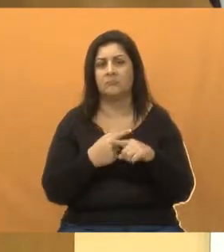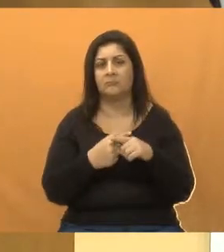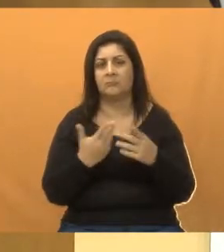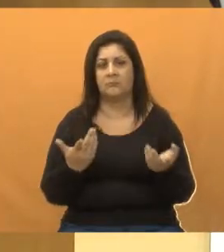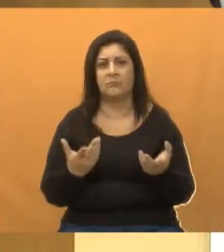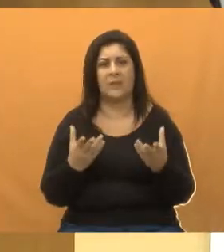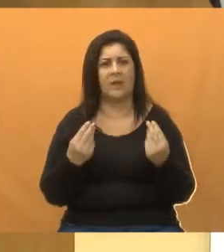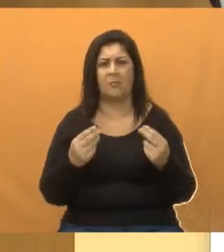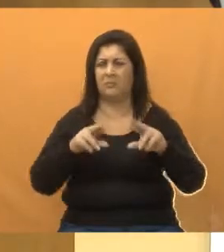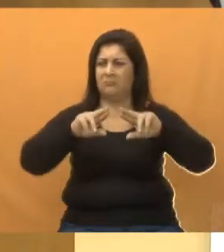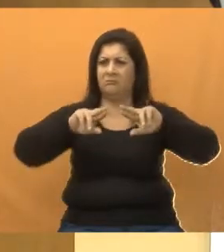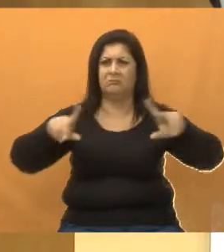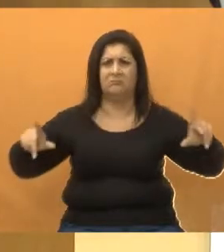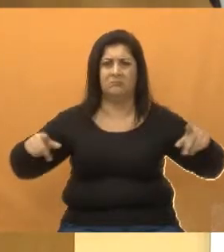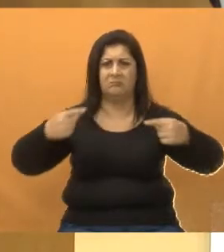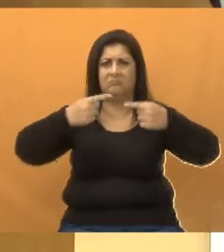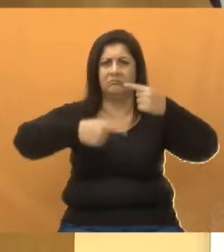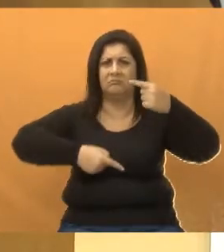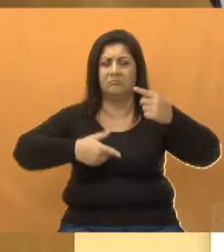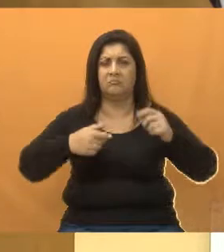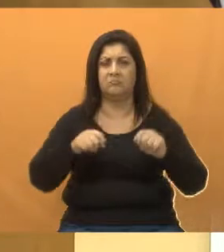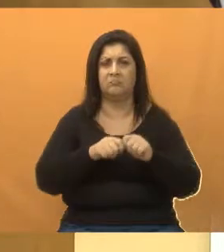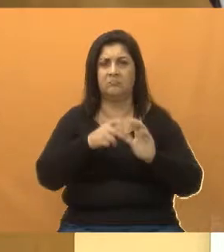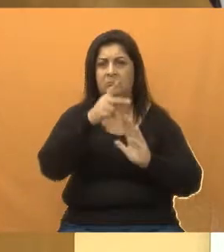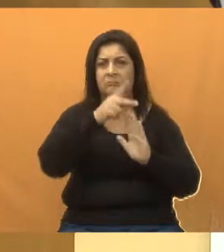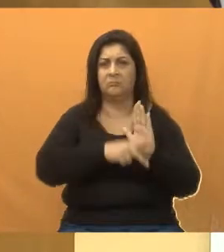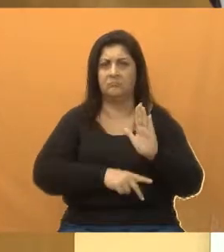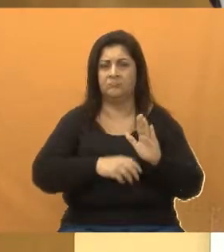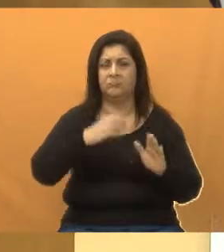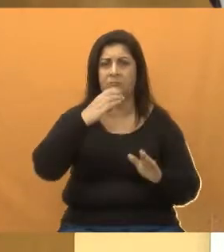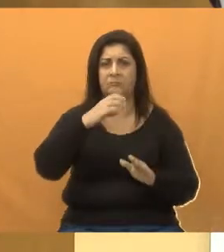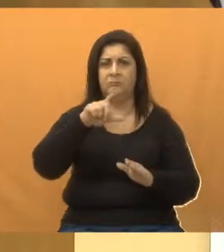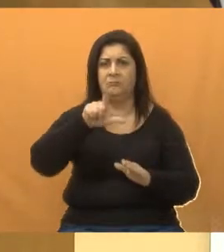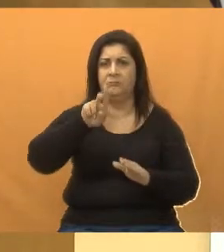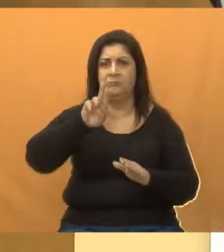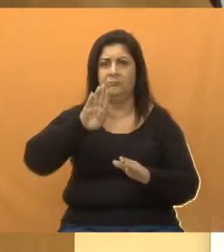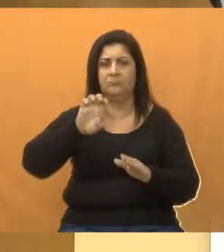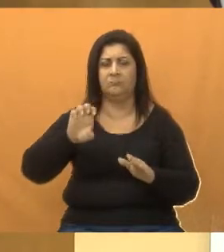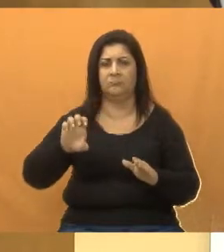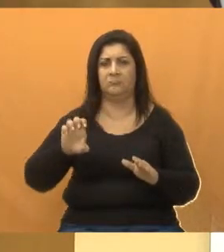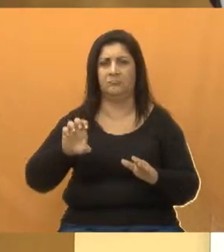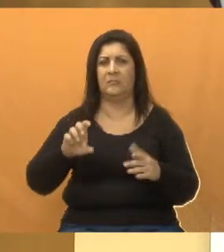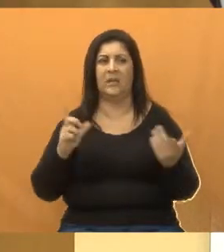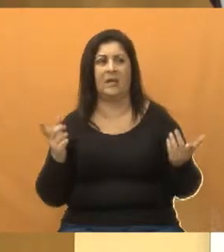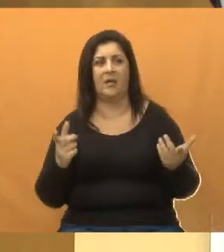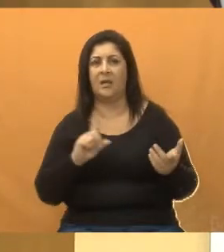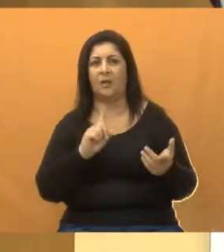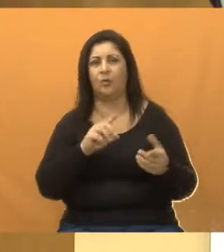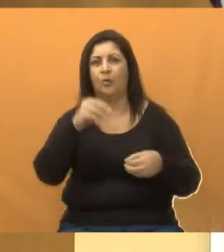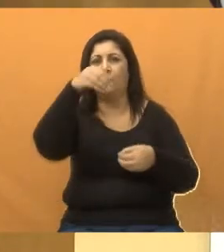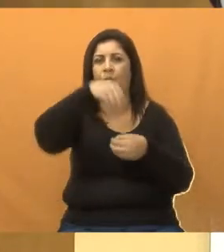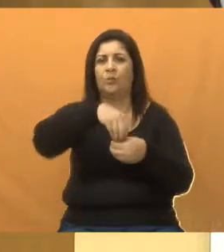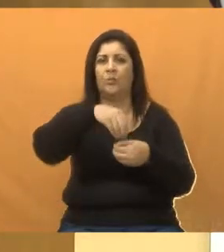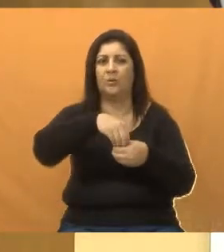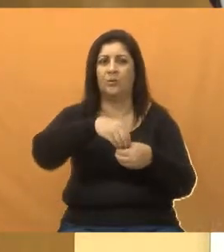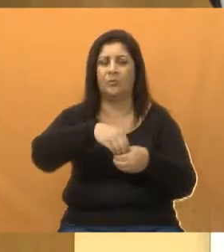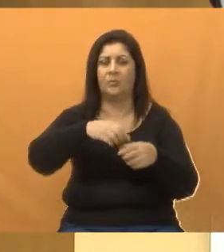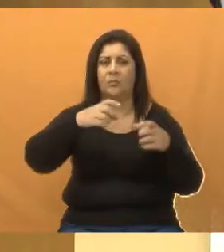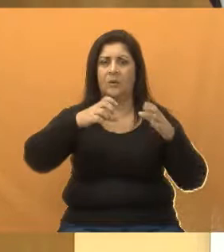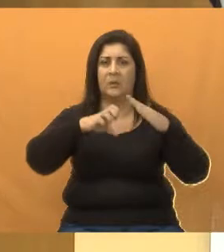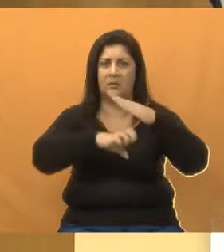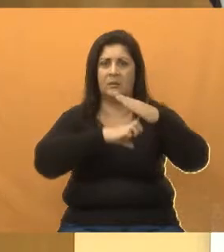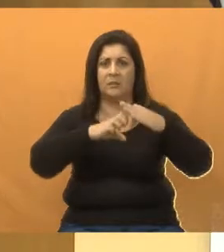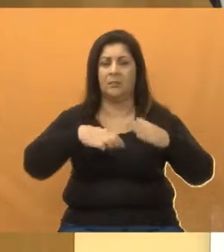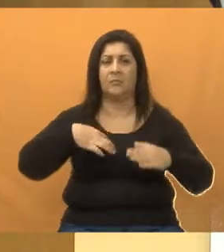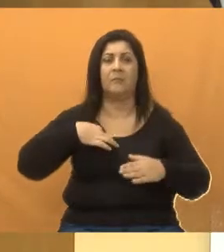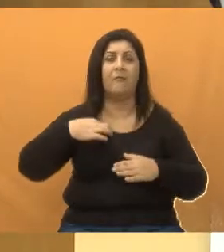muita discrepância, né, fazer um projeto para dar isenção para os clubes e agora negar de incluir as entidades filantrópicas aqui também